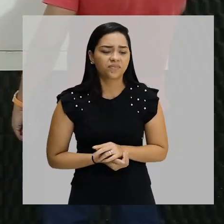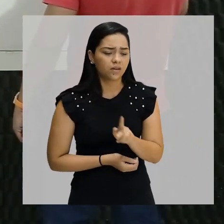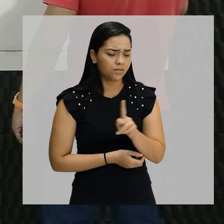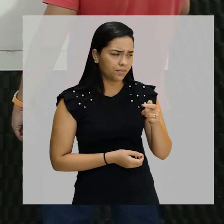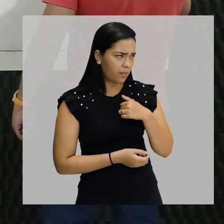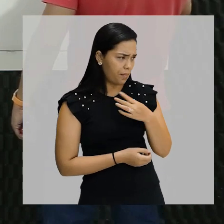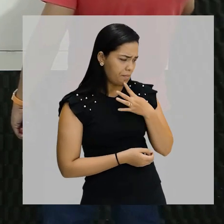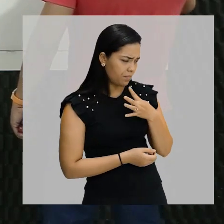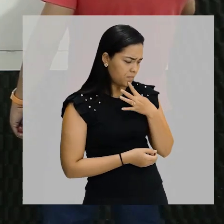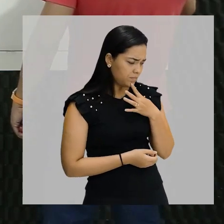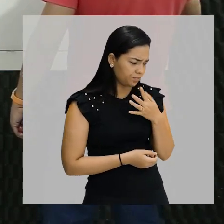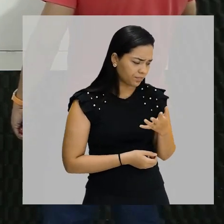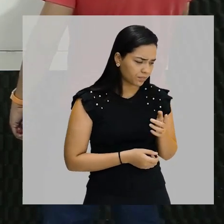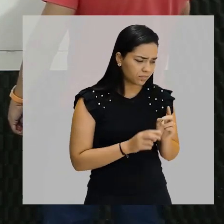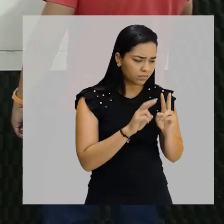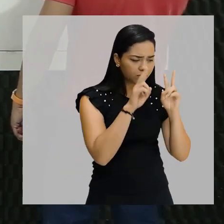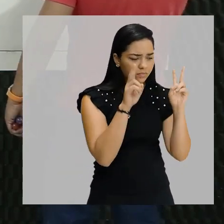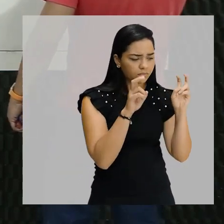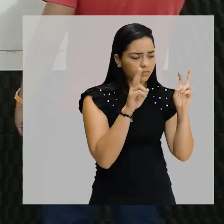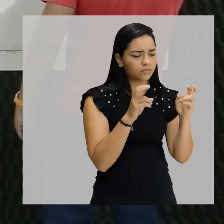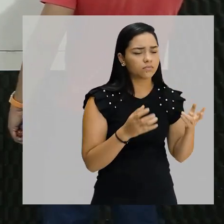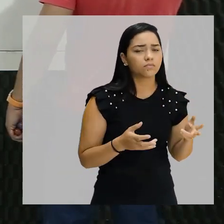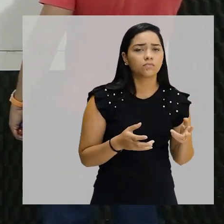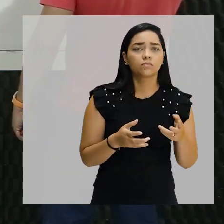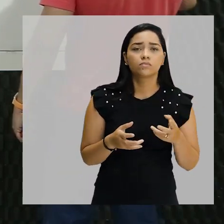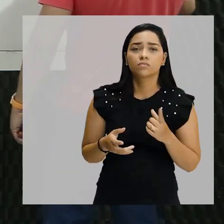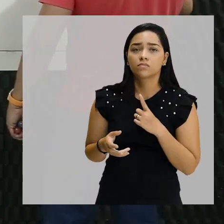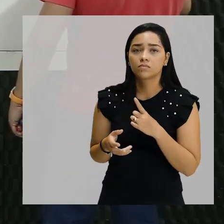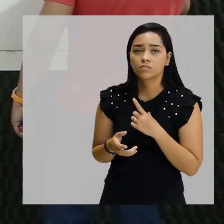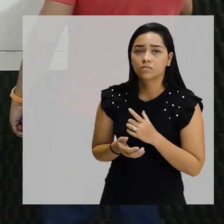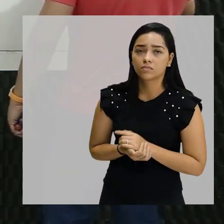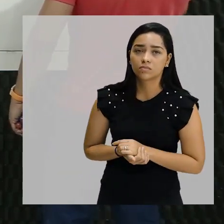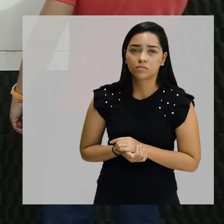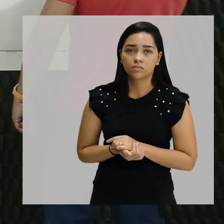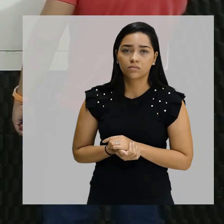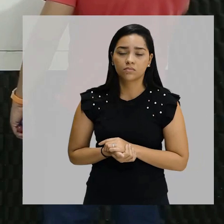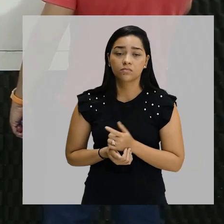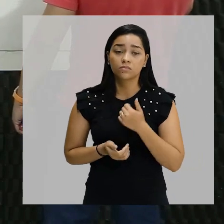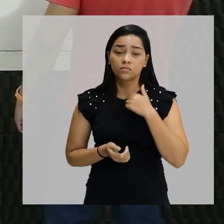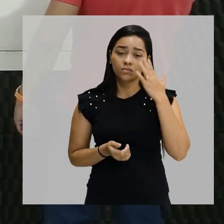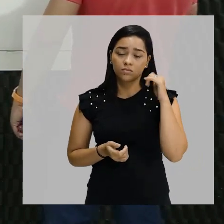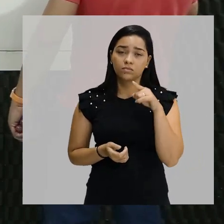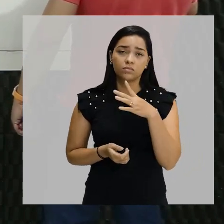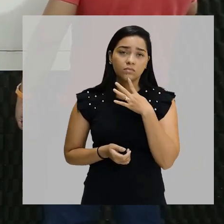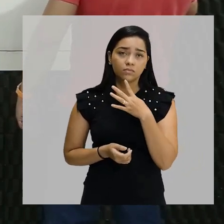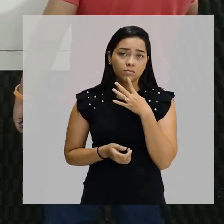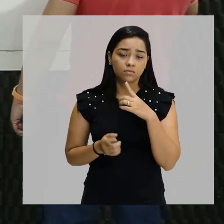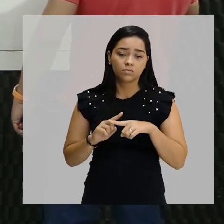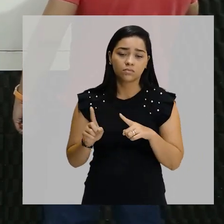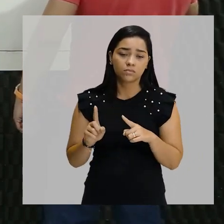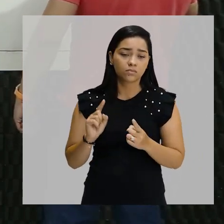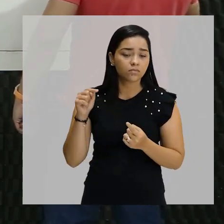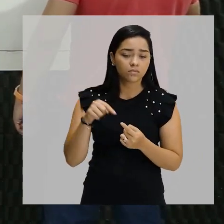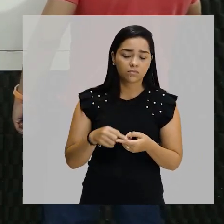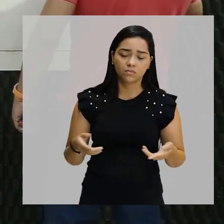eu conheço aquela expressão a famosa de descarte sei que você conhece mas ela não é o